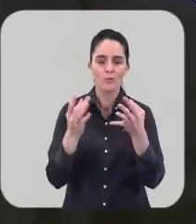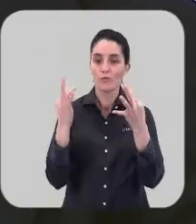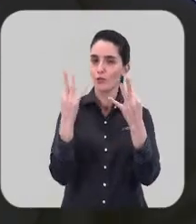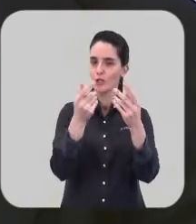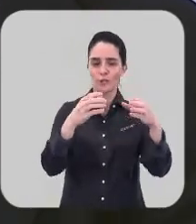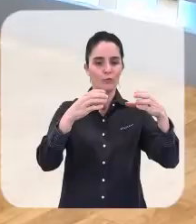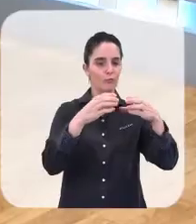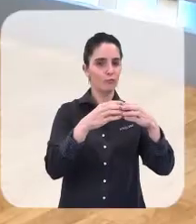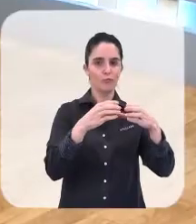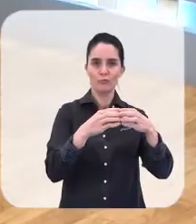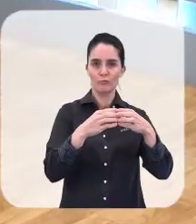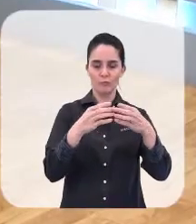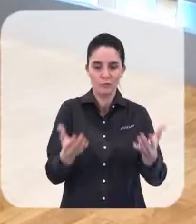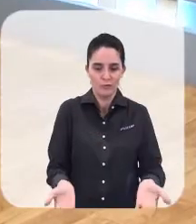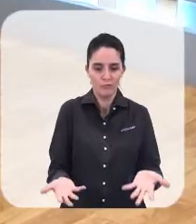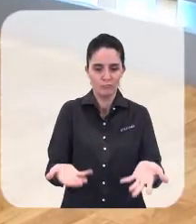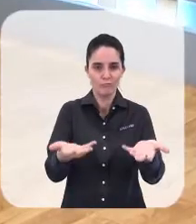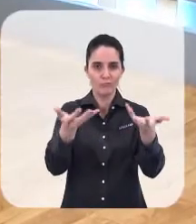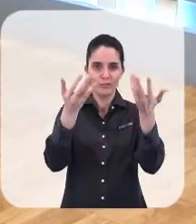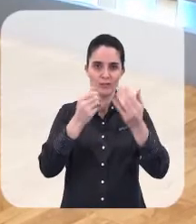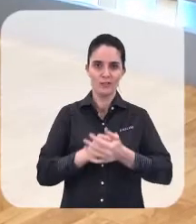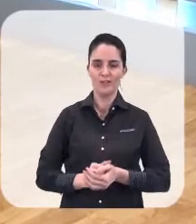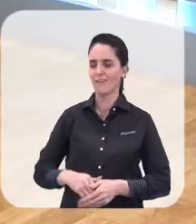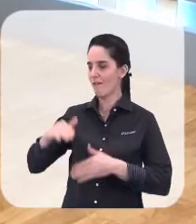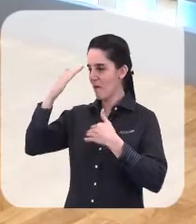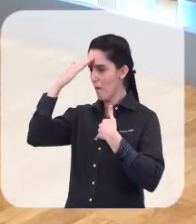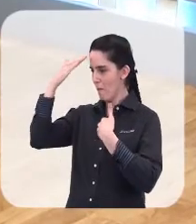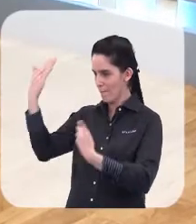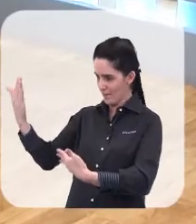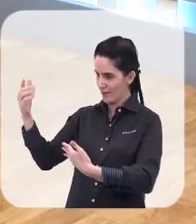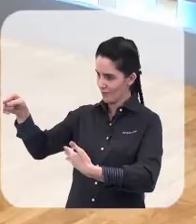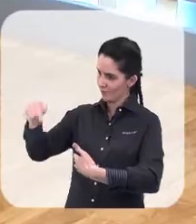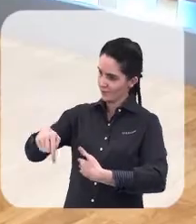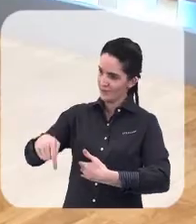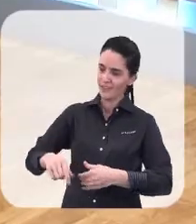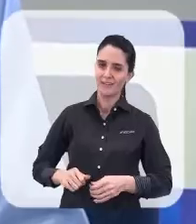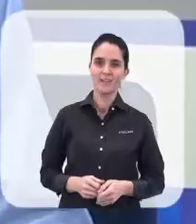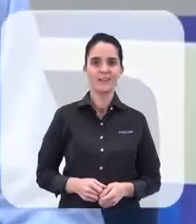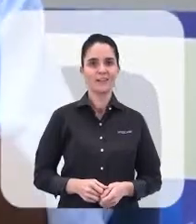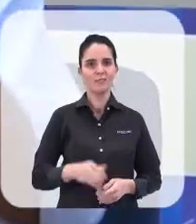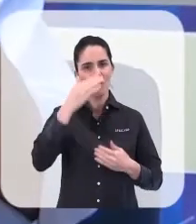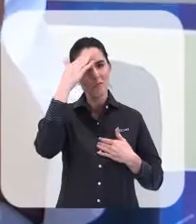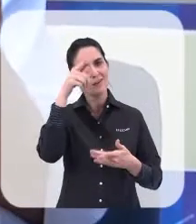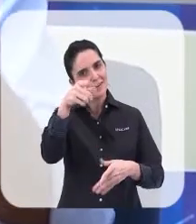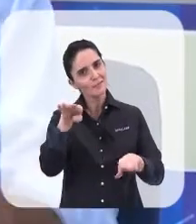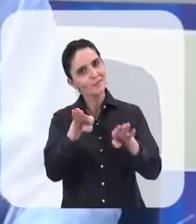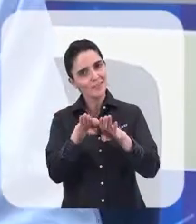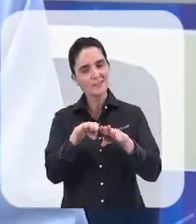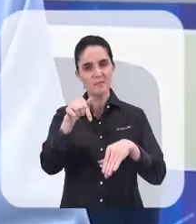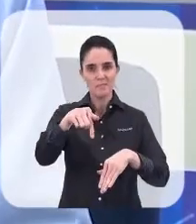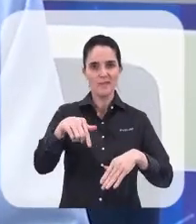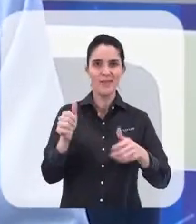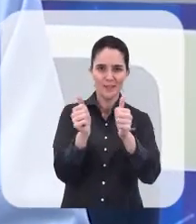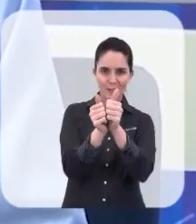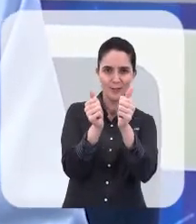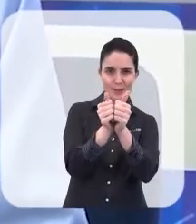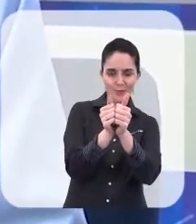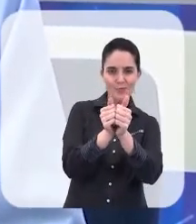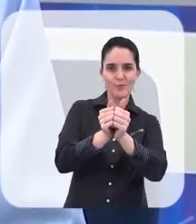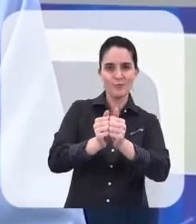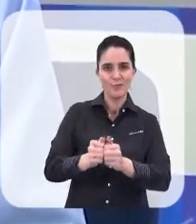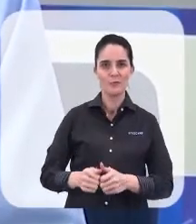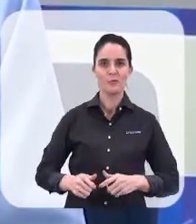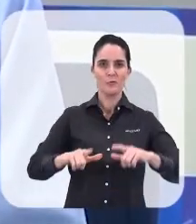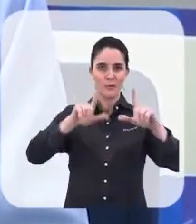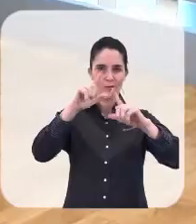toda a sua equipe. Isso é um grande diferencial. Marcelo, muito obrigado pela sua participação. De nada. Obrigado a você também, que nos acompanhou